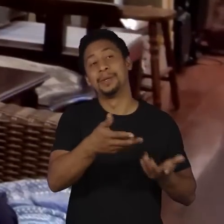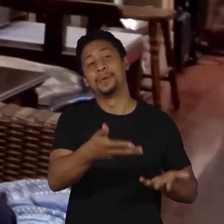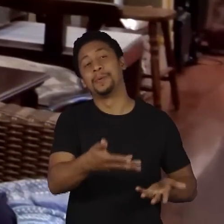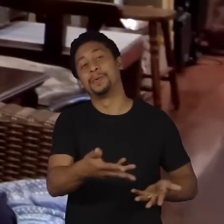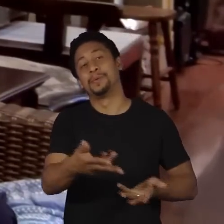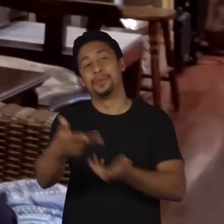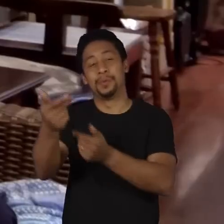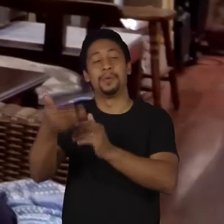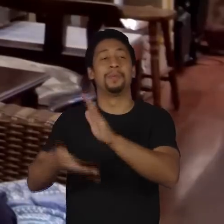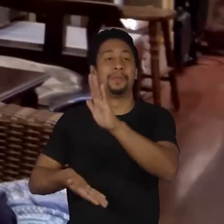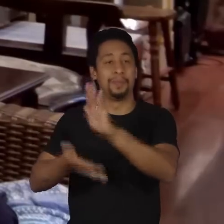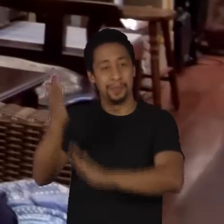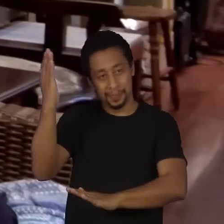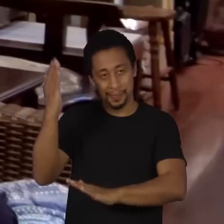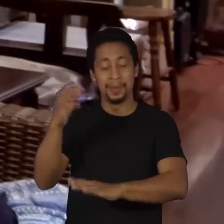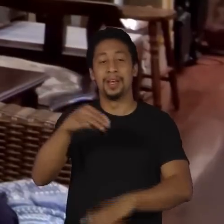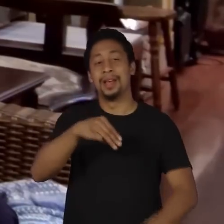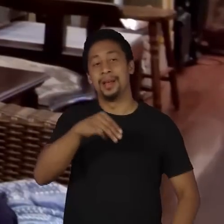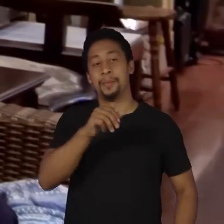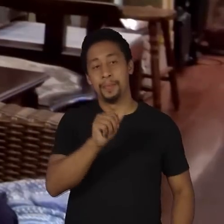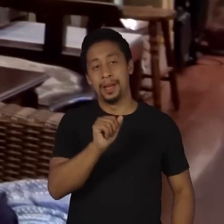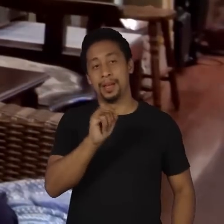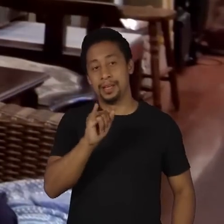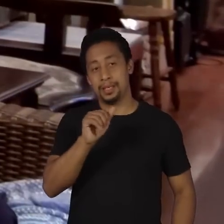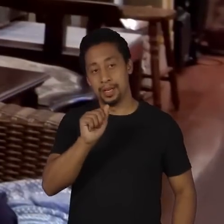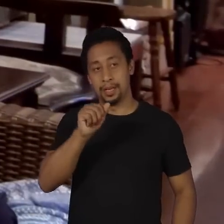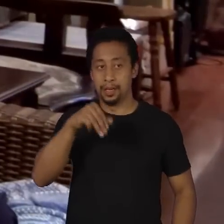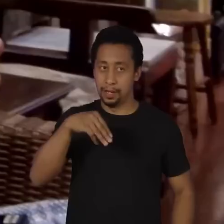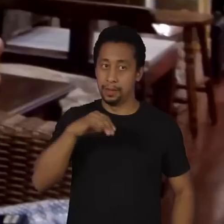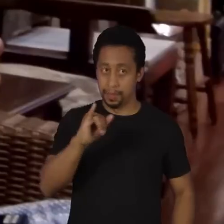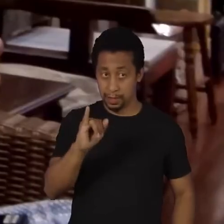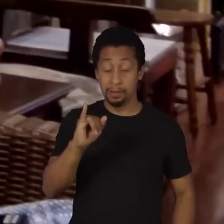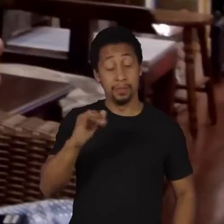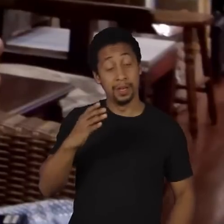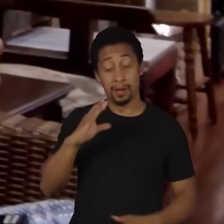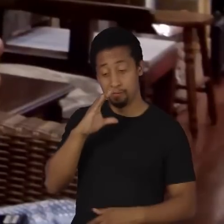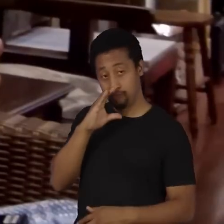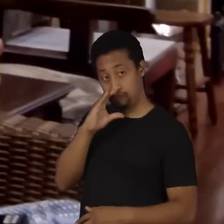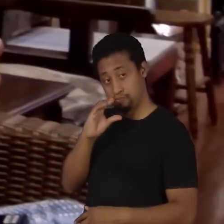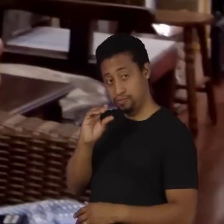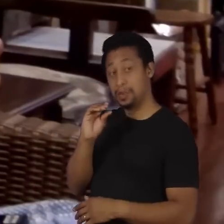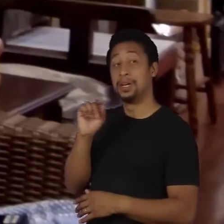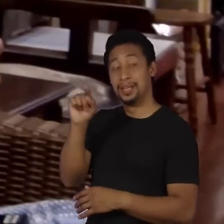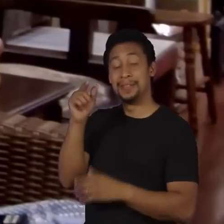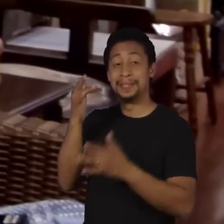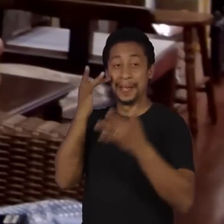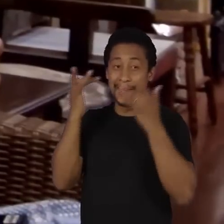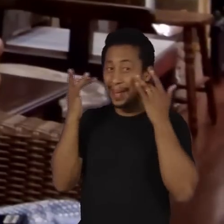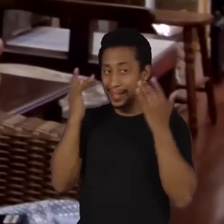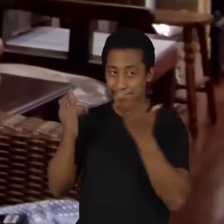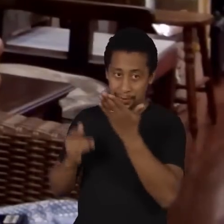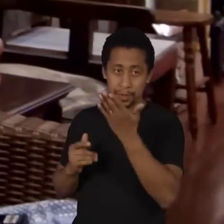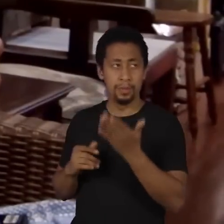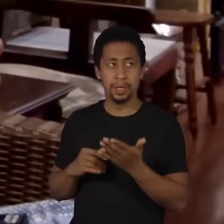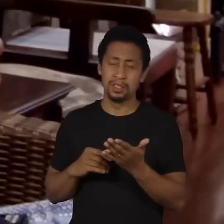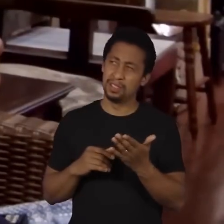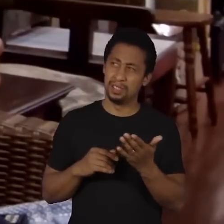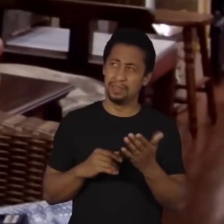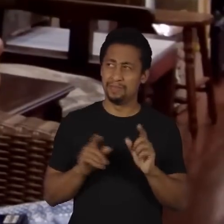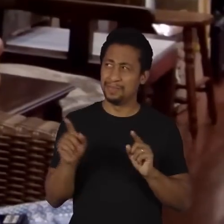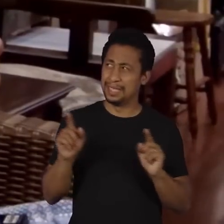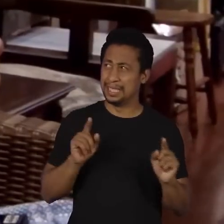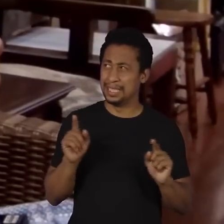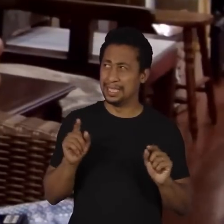para Miami para representar o Teatro Tony Torrico. Ela parou e falou assim, vamos montar uma coisa para ir